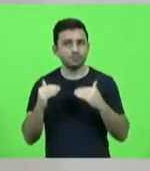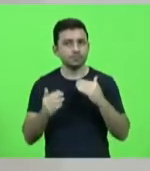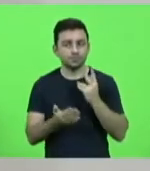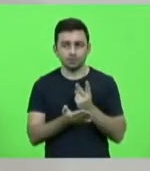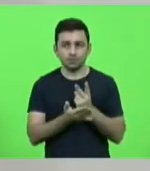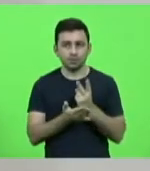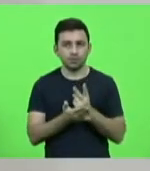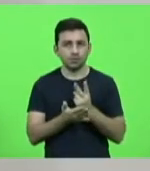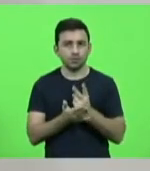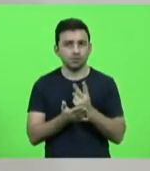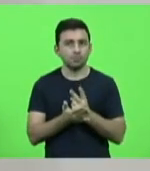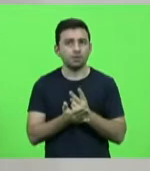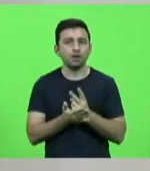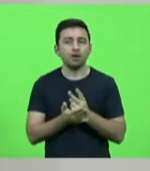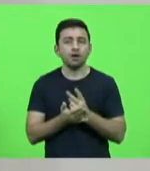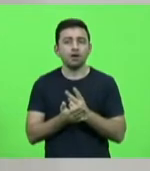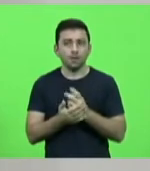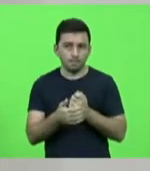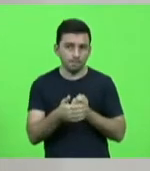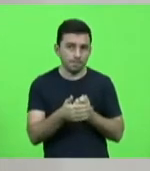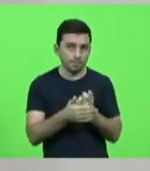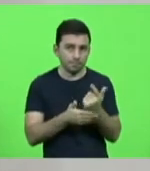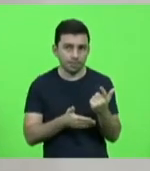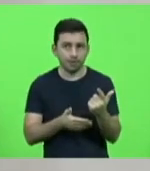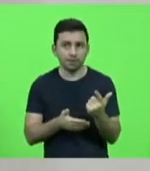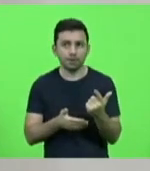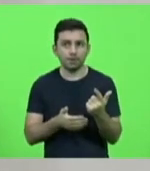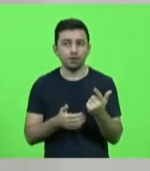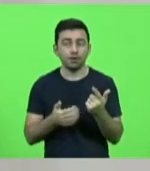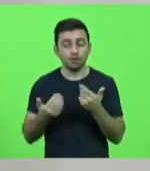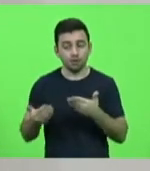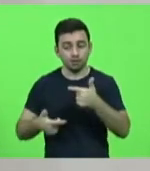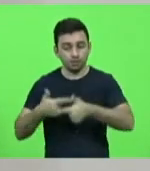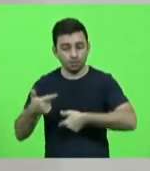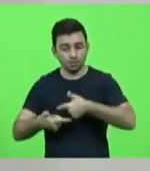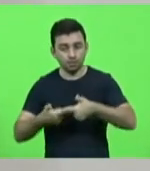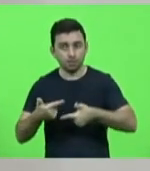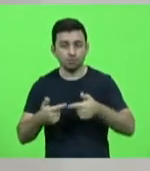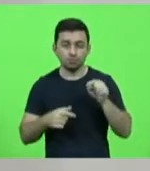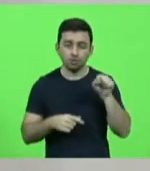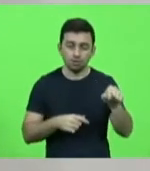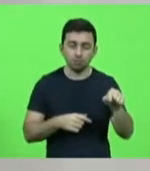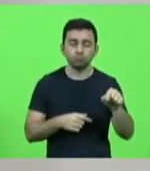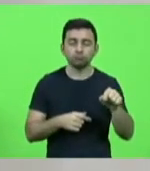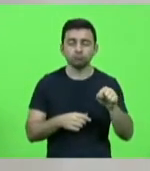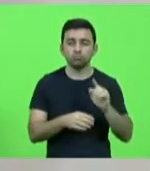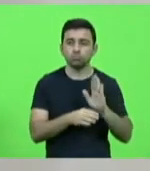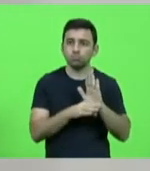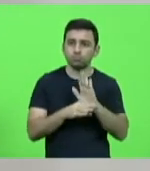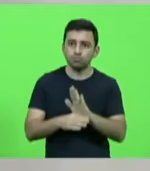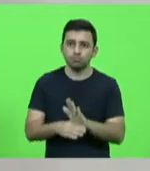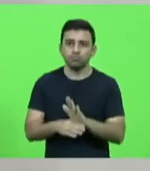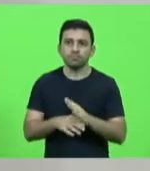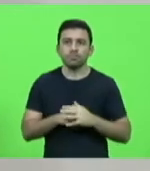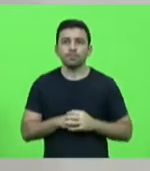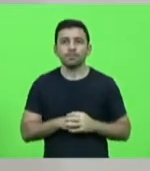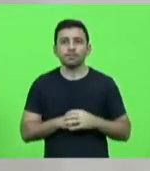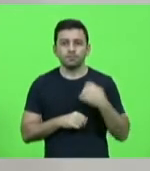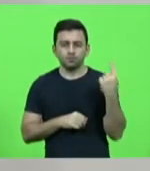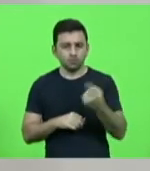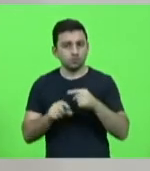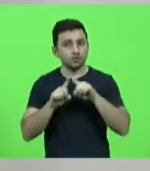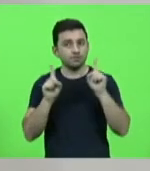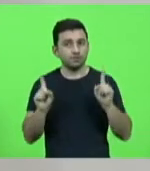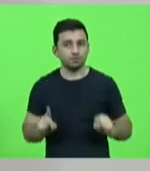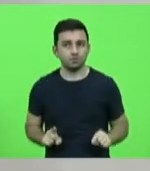da contribuição do empregado e do empregador, mas é, nós,